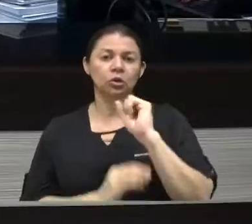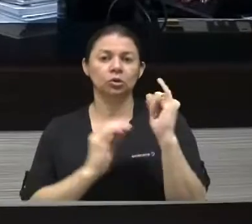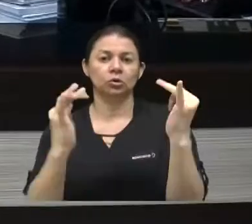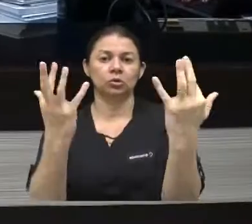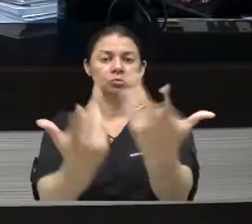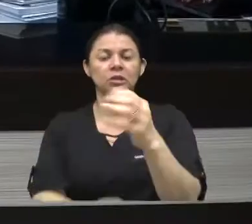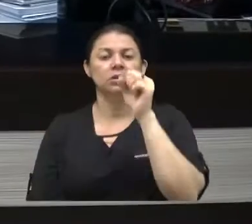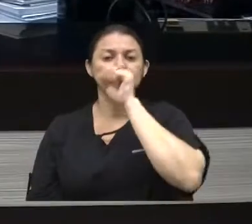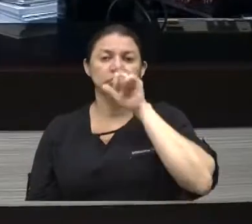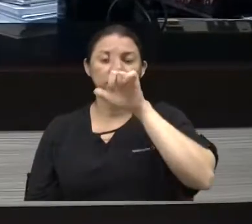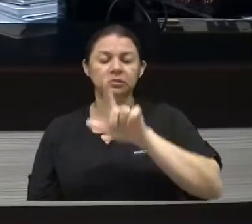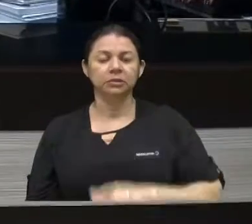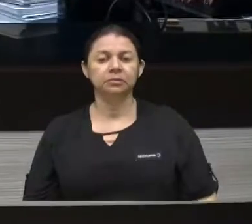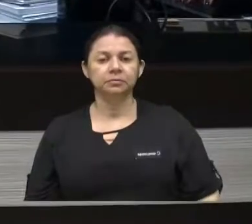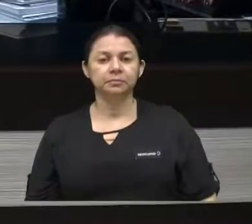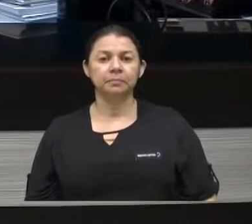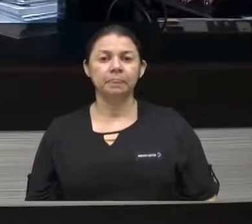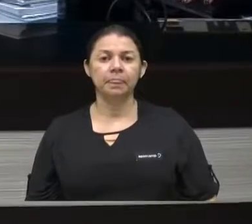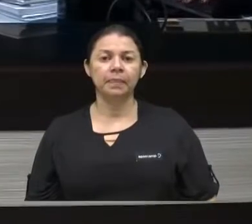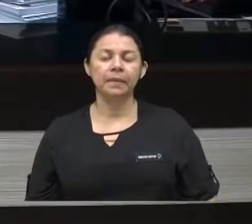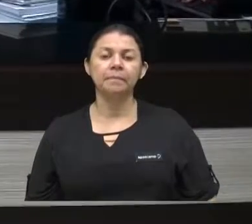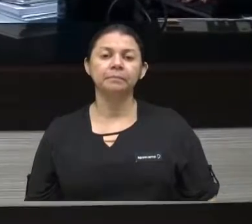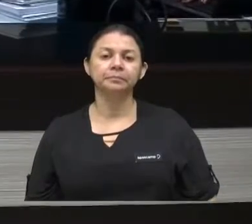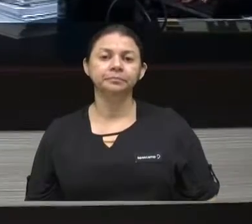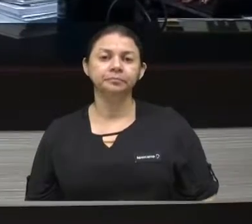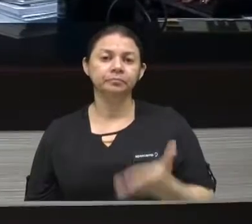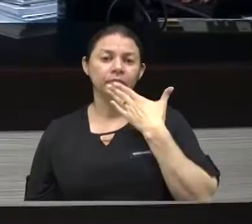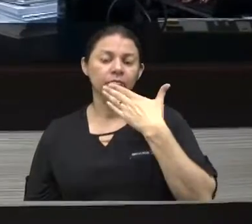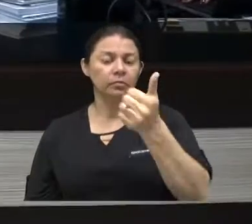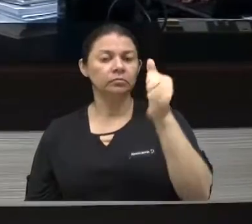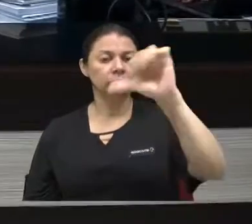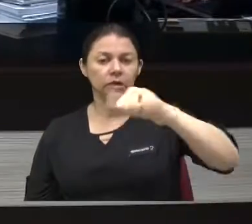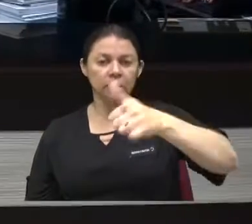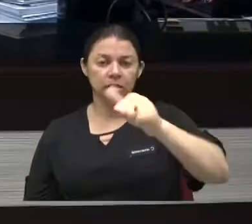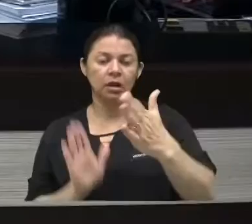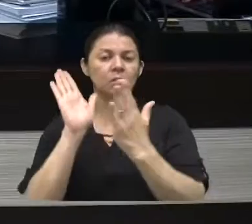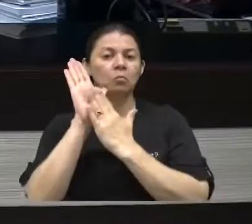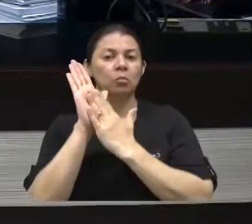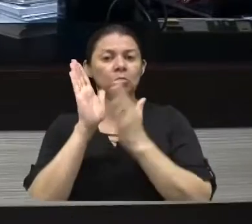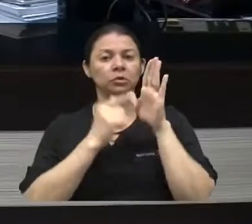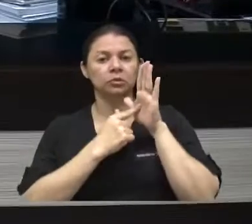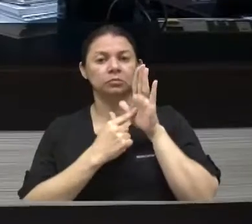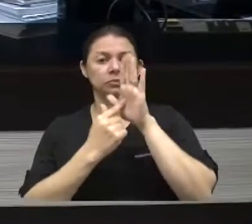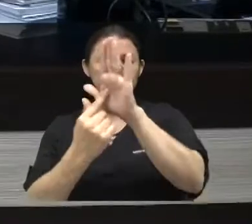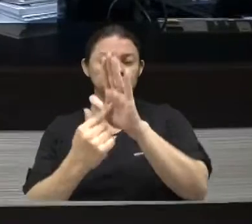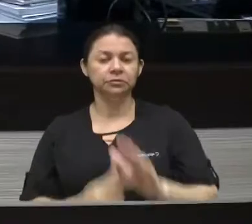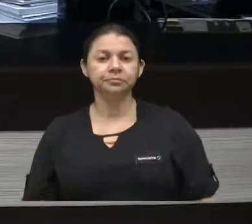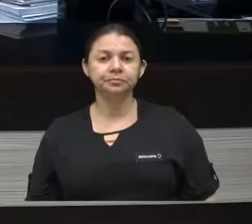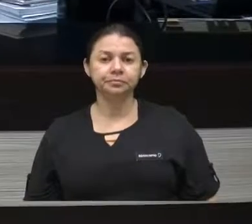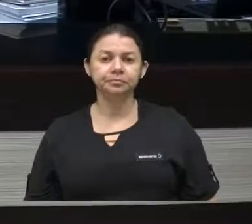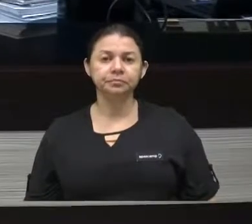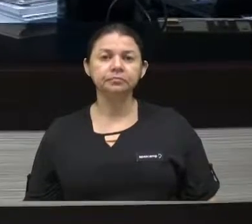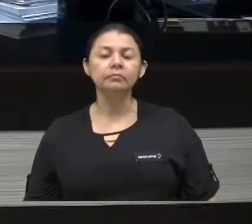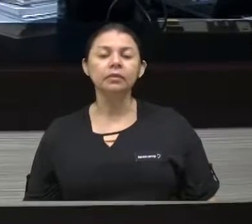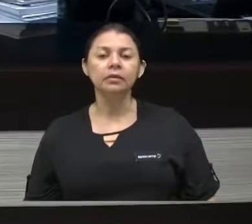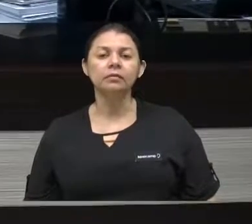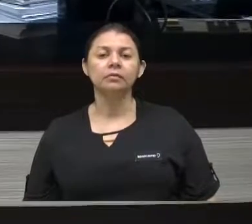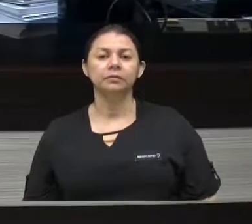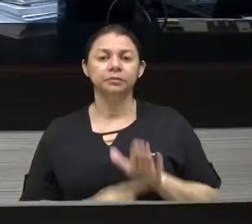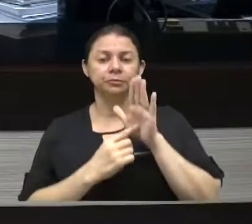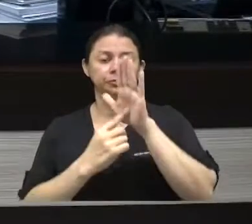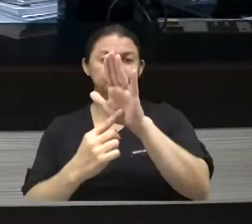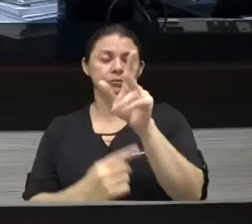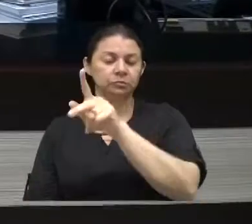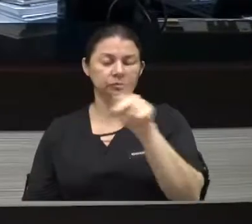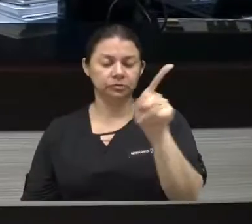outras providências. Para melhor análise da proposta, encaminhamos a mensagem necessária à sua apresentação,